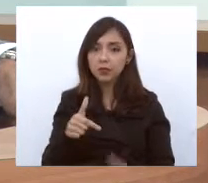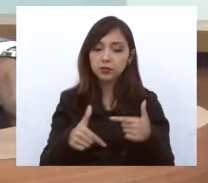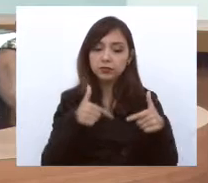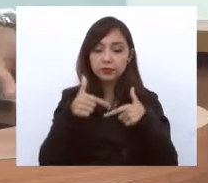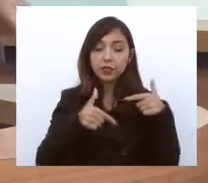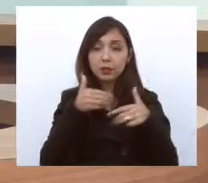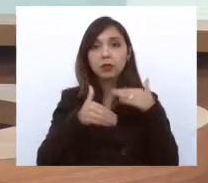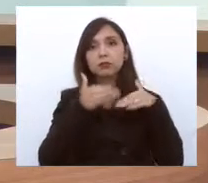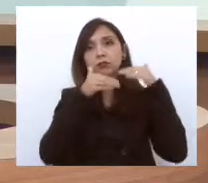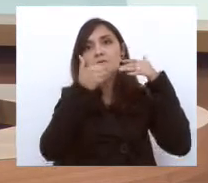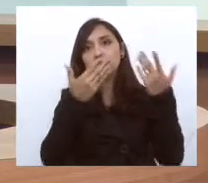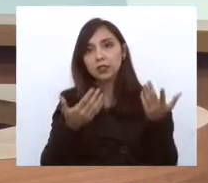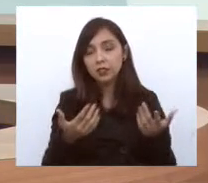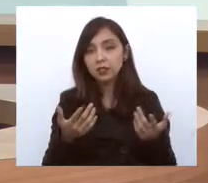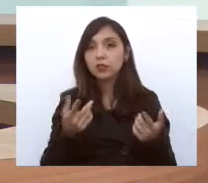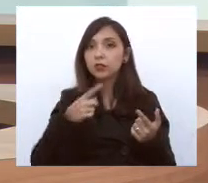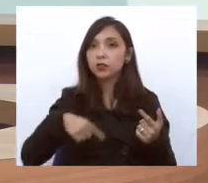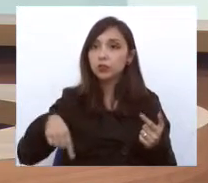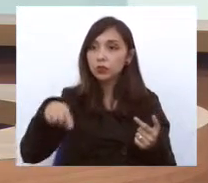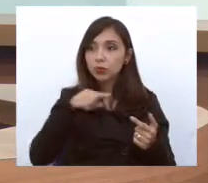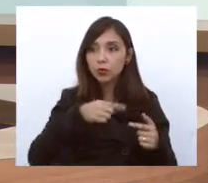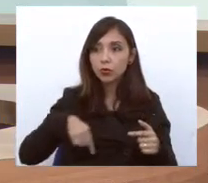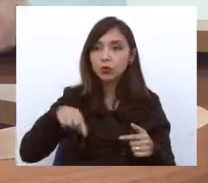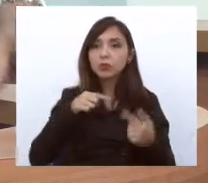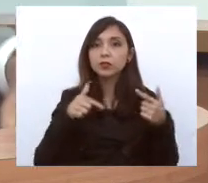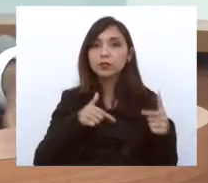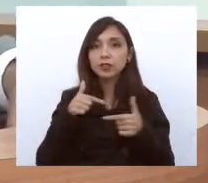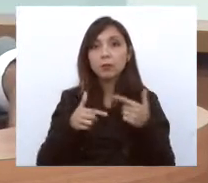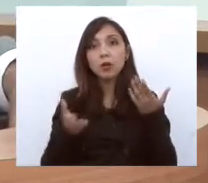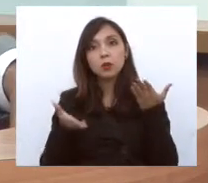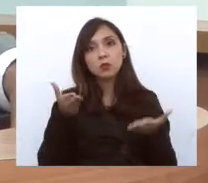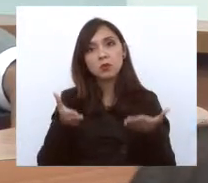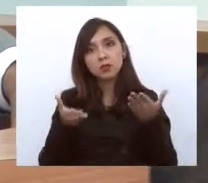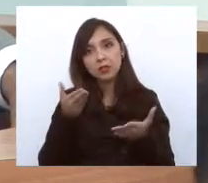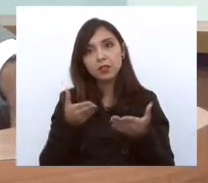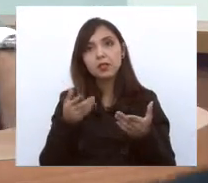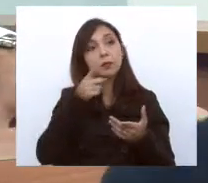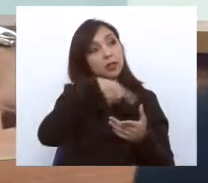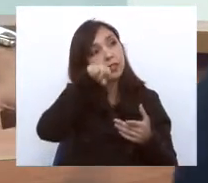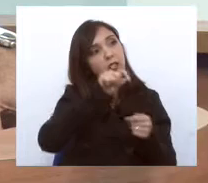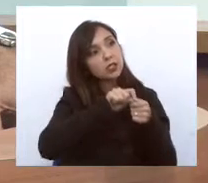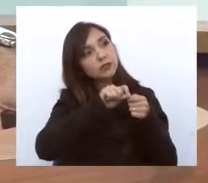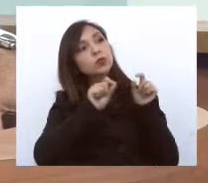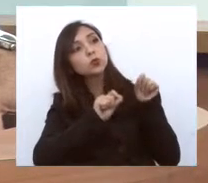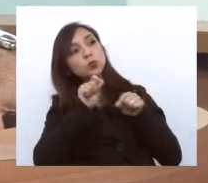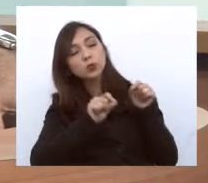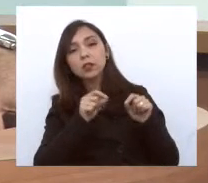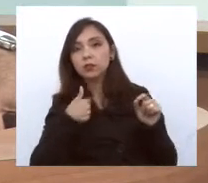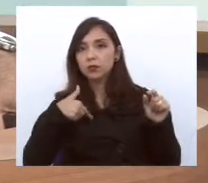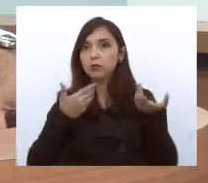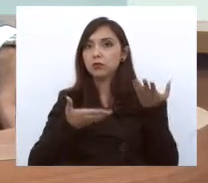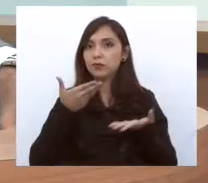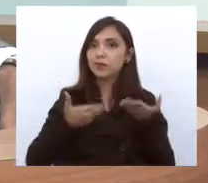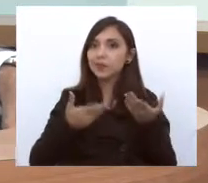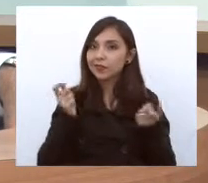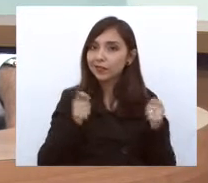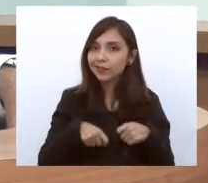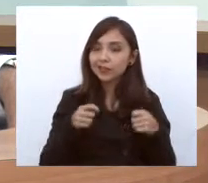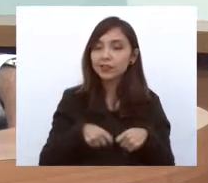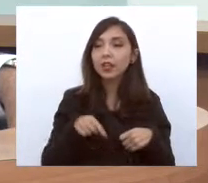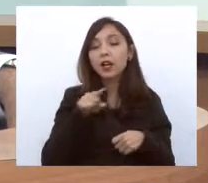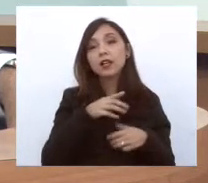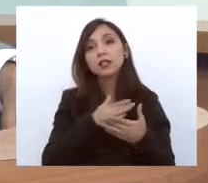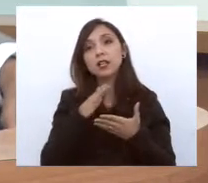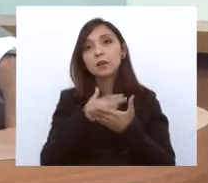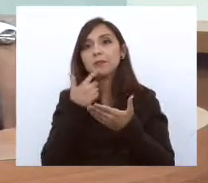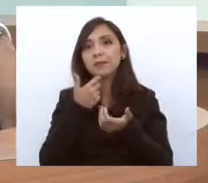produtividade, criar uma forma que nós tenhamos controle do que eles fazem ou deixam de fazer. Hoje nós temos aí